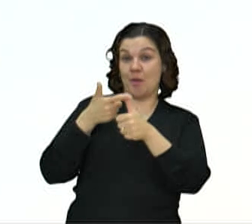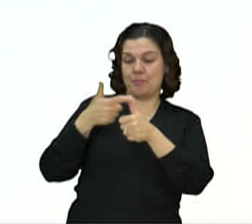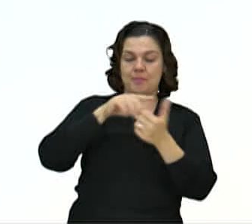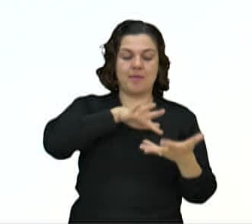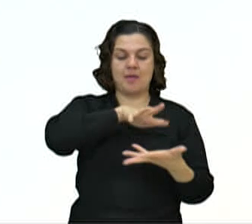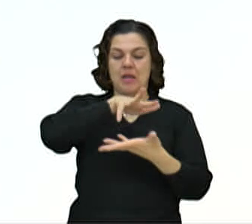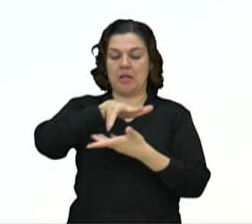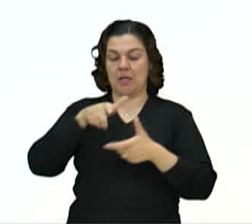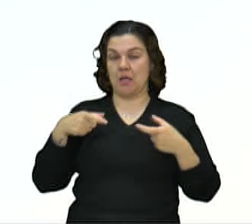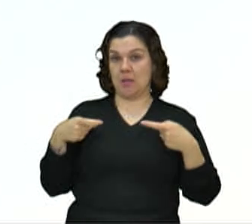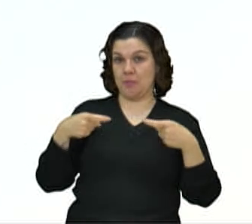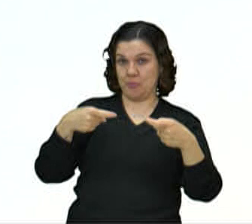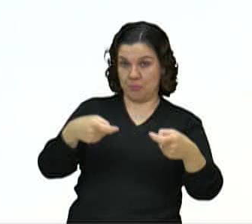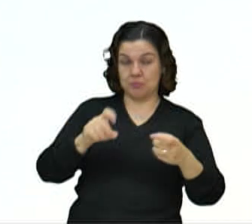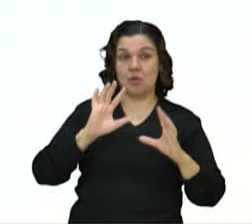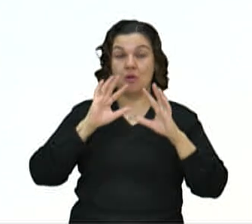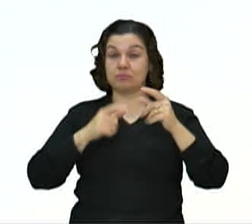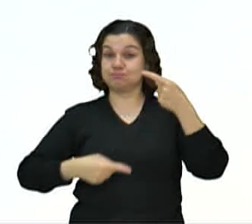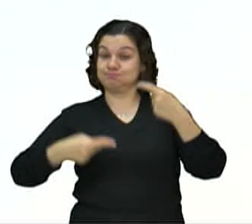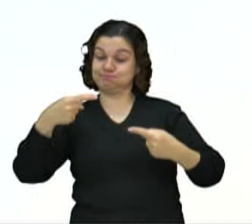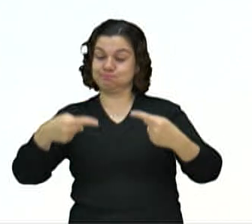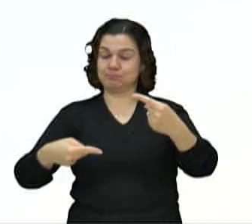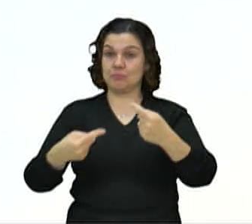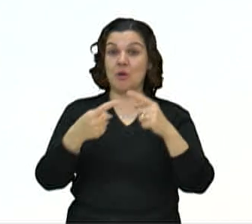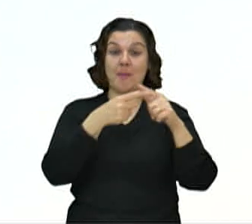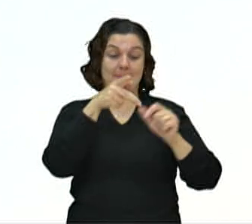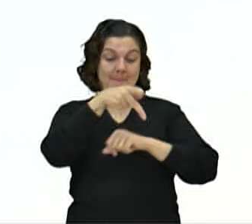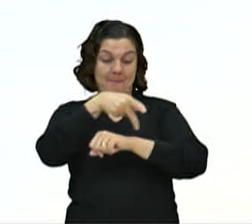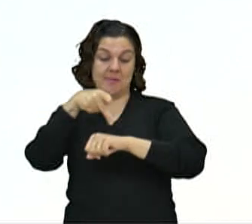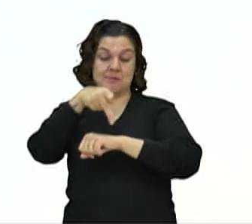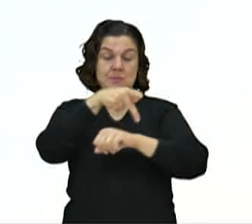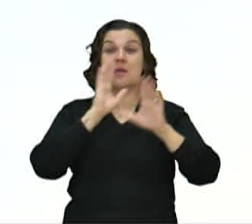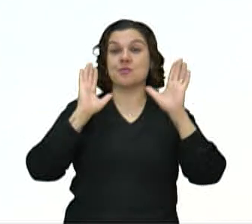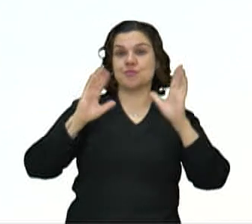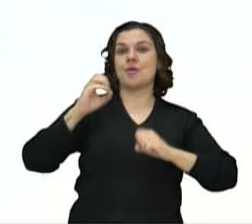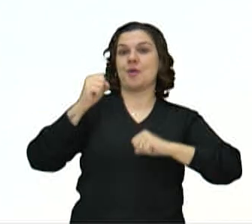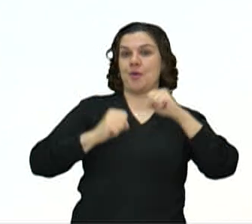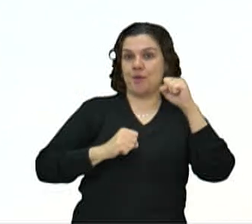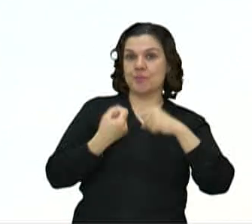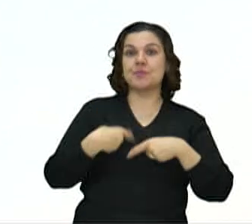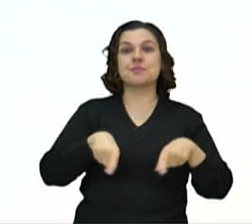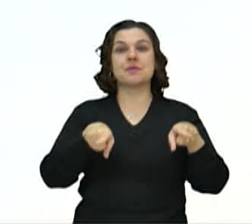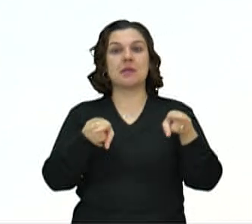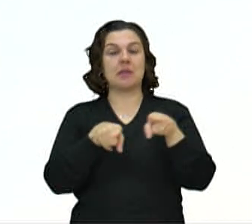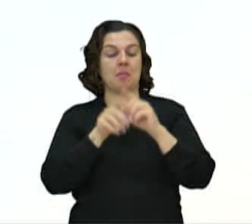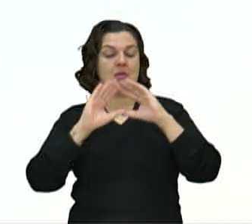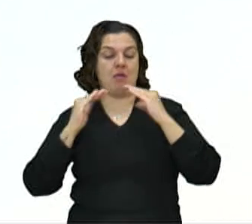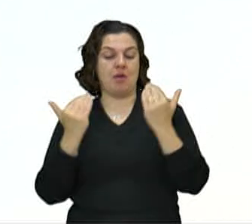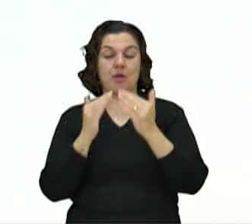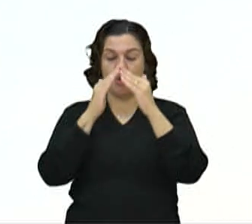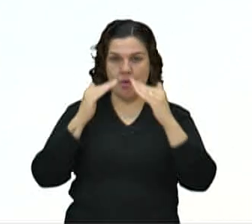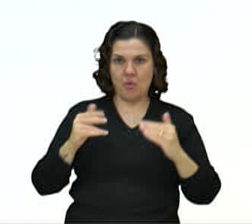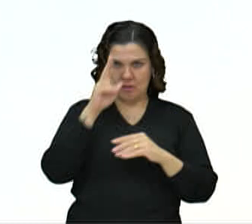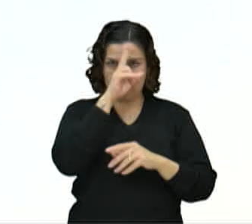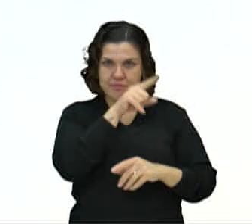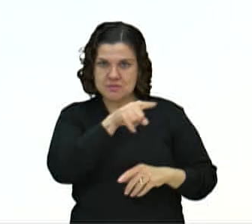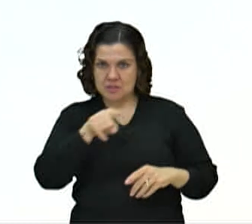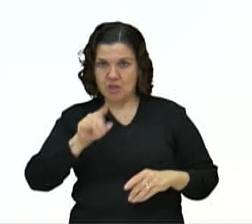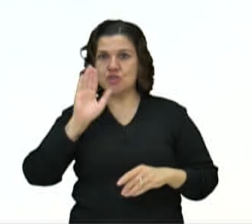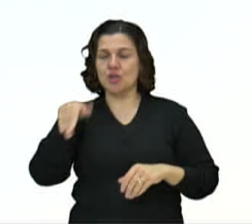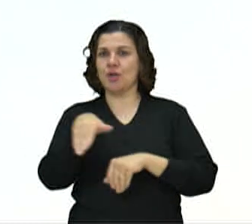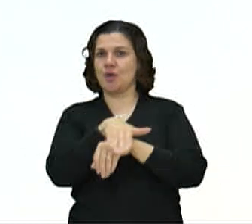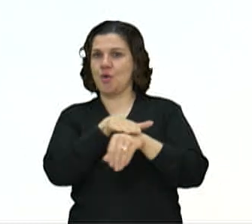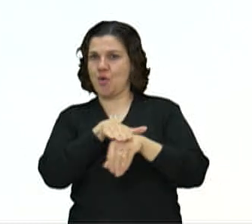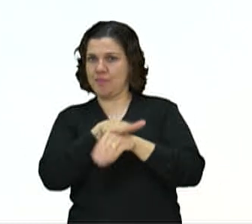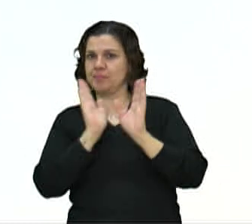Guerra Mundial foi disputada por países industrializados e por suas colônias. Lembra disso? Nós já